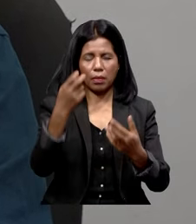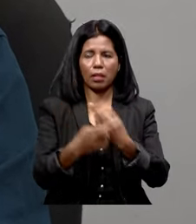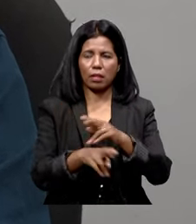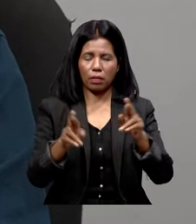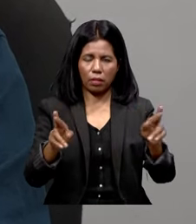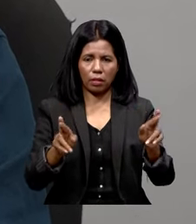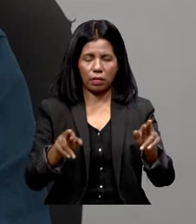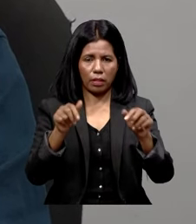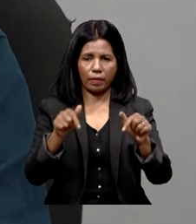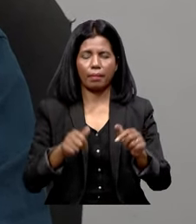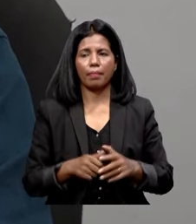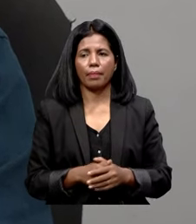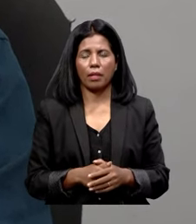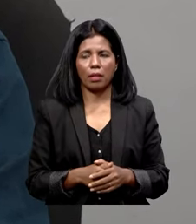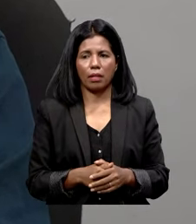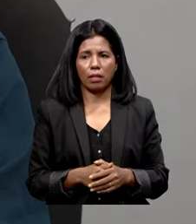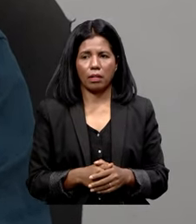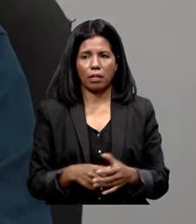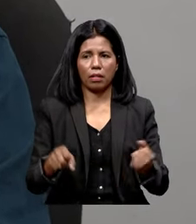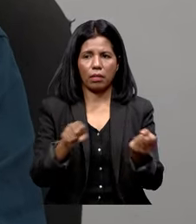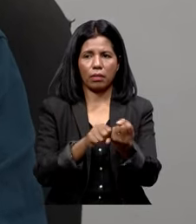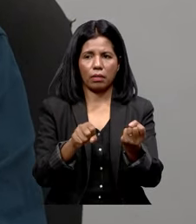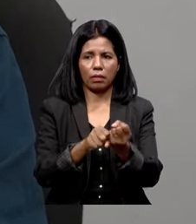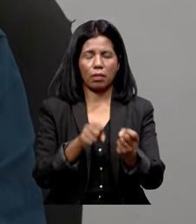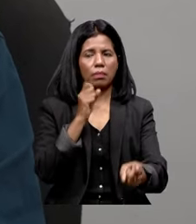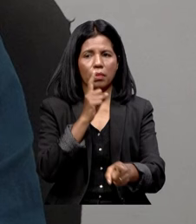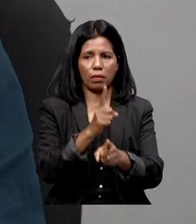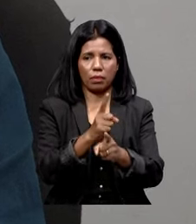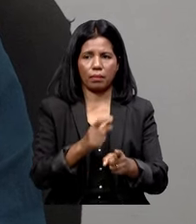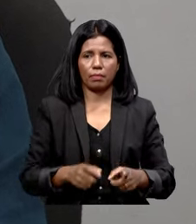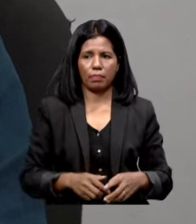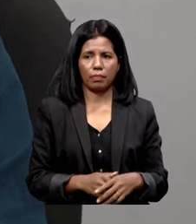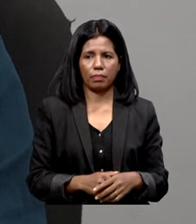ne ne suporta claramente